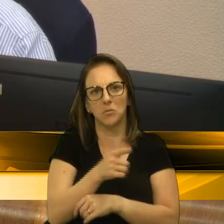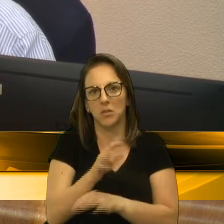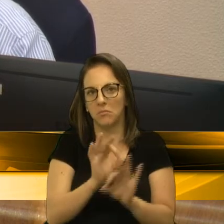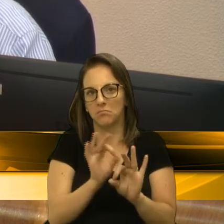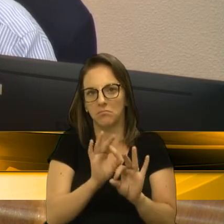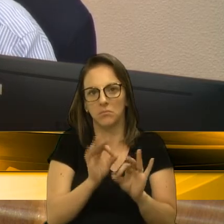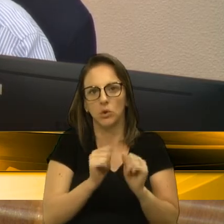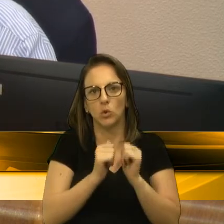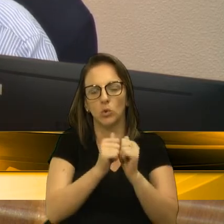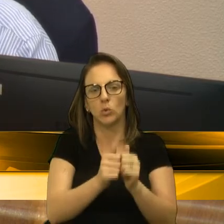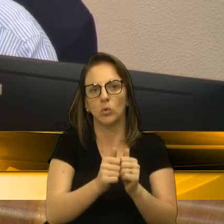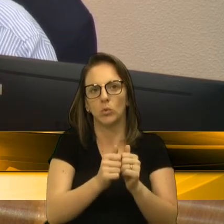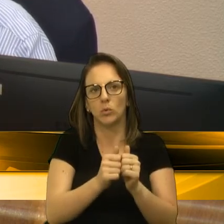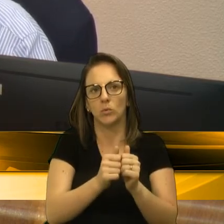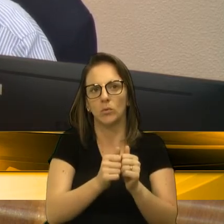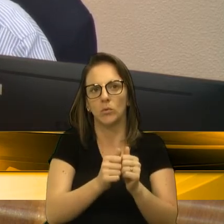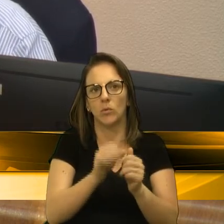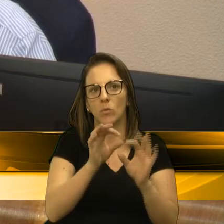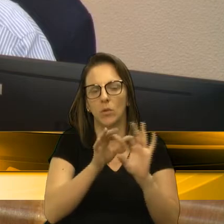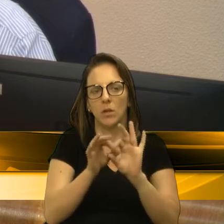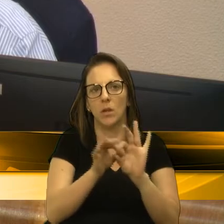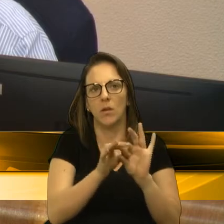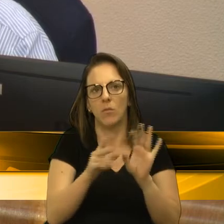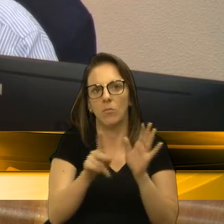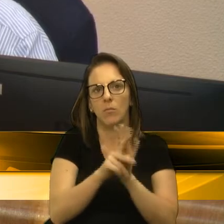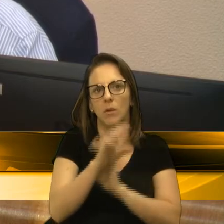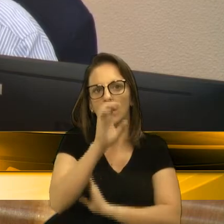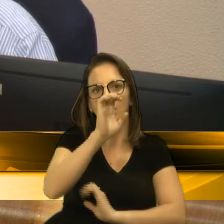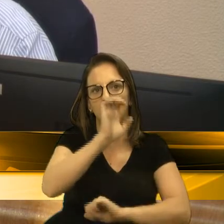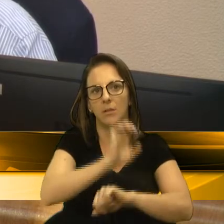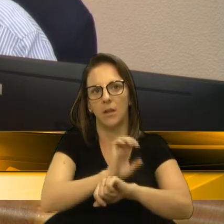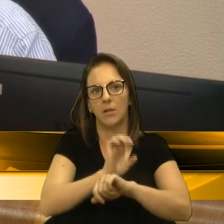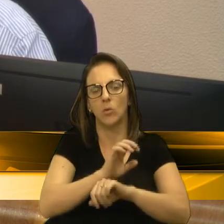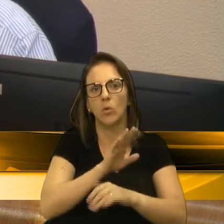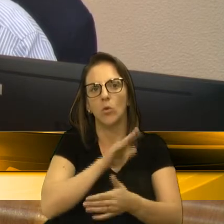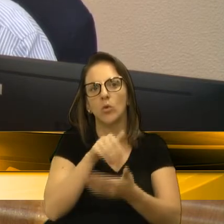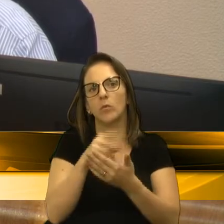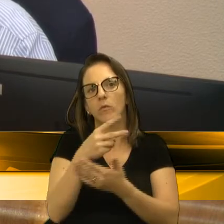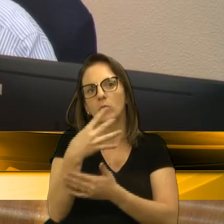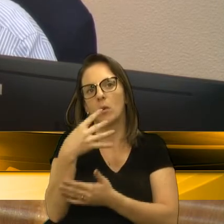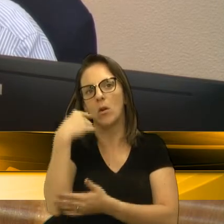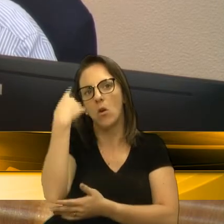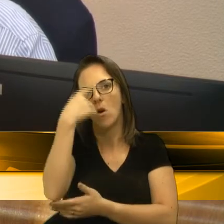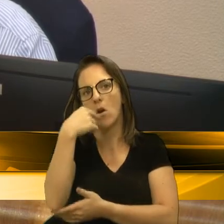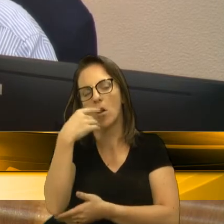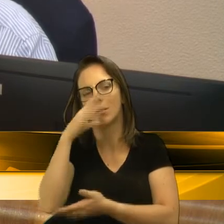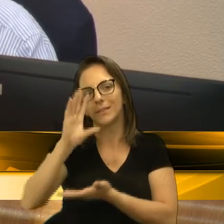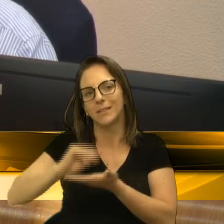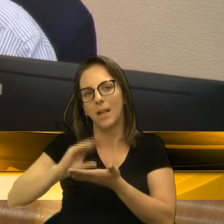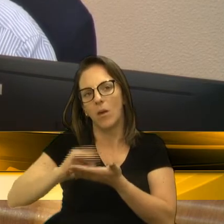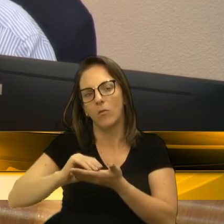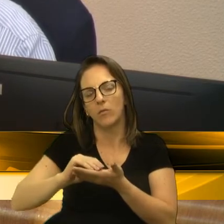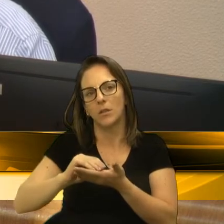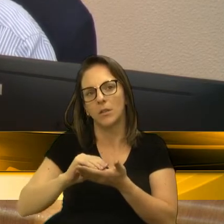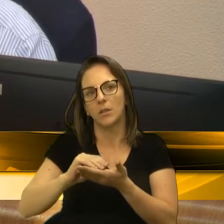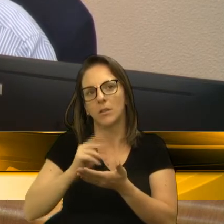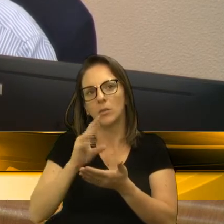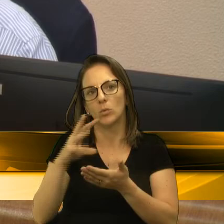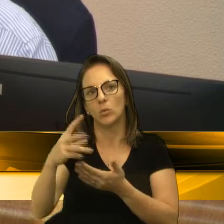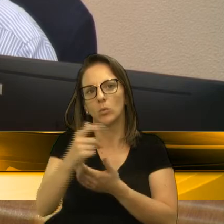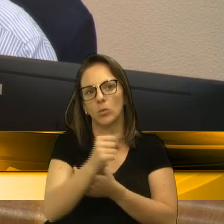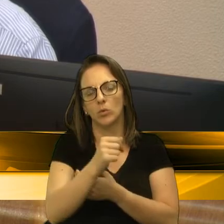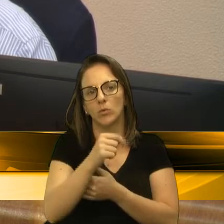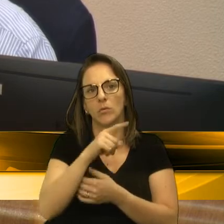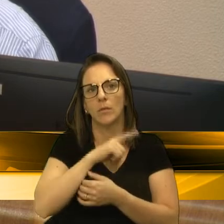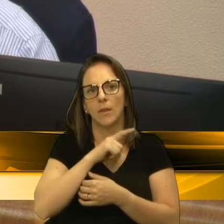de diálogo com os servidores do antigo Postão 24 Horas, a defesa anexa a gravação em mídia CD e DVD, referindo que o material gravado reporta a